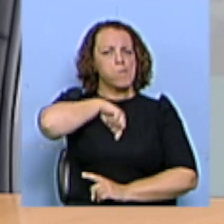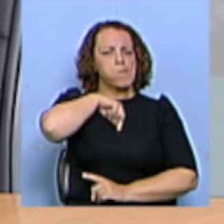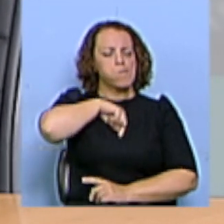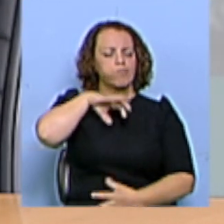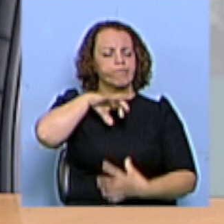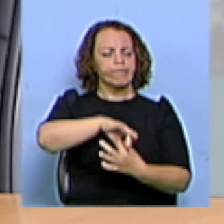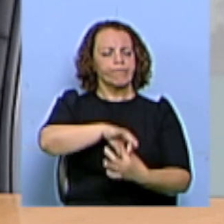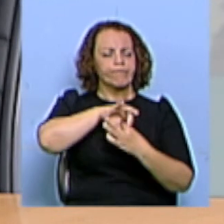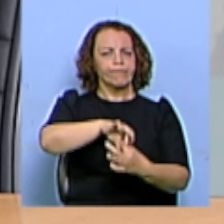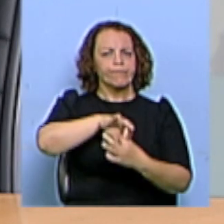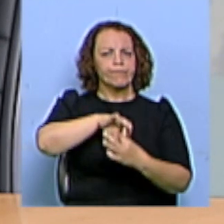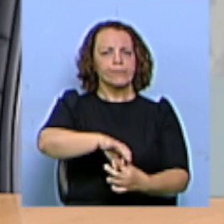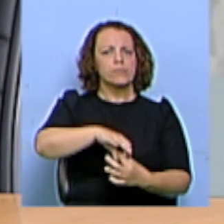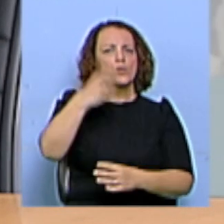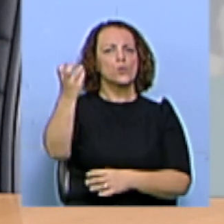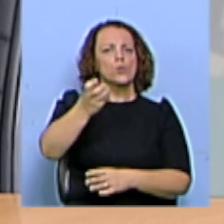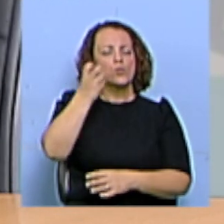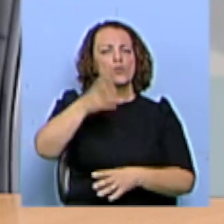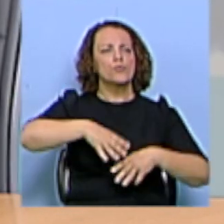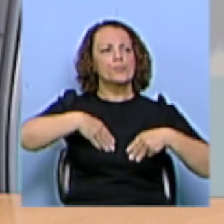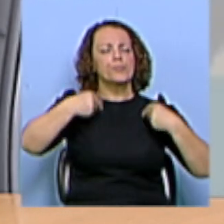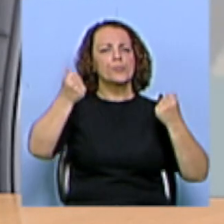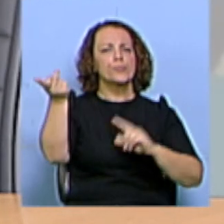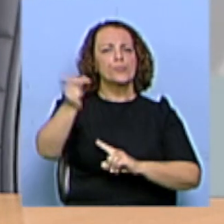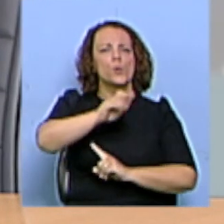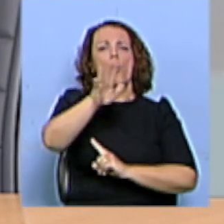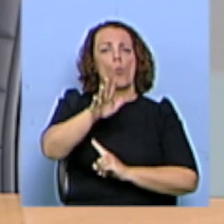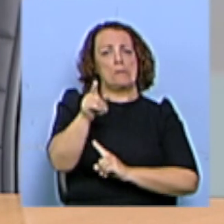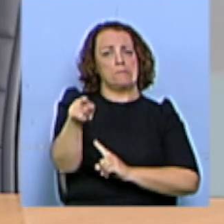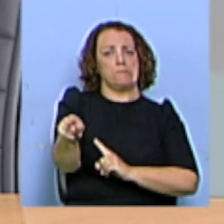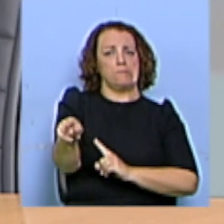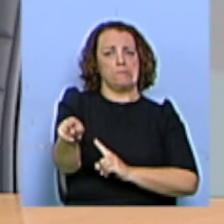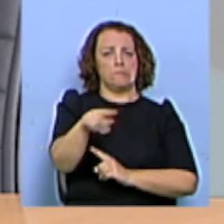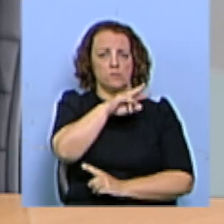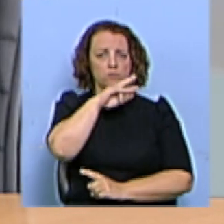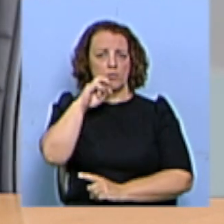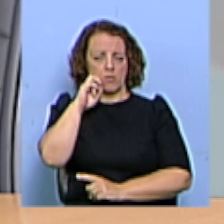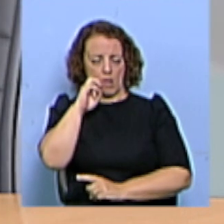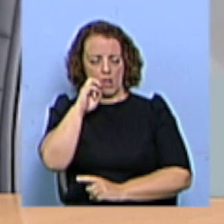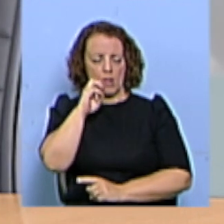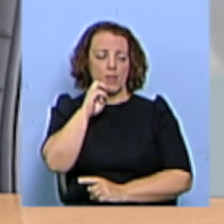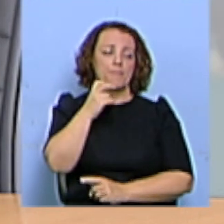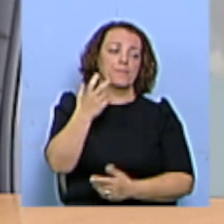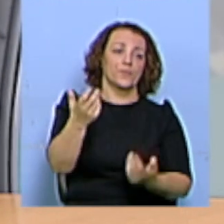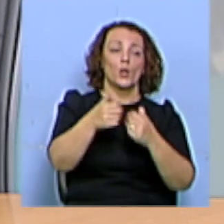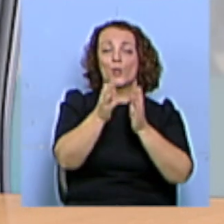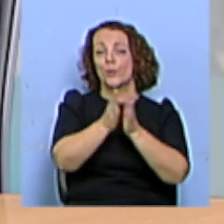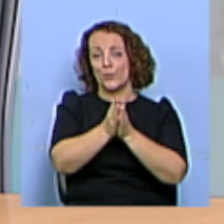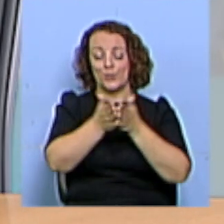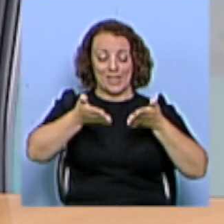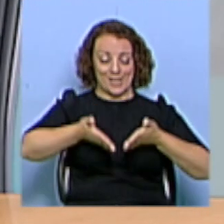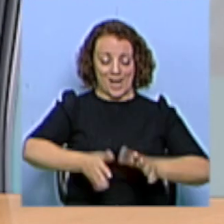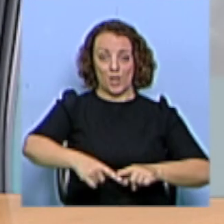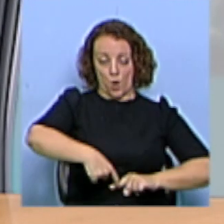espiritualmente falando, está lá. Mesmo que tentemos cortá-lo, como se faz a todo recém-nascido, mas